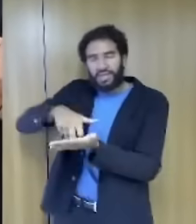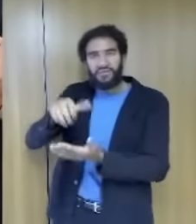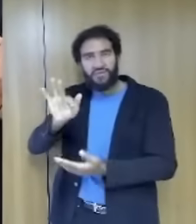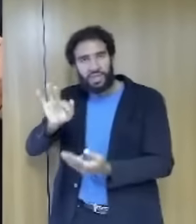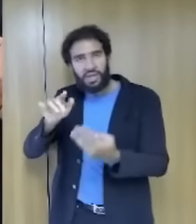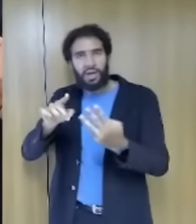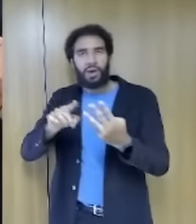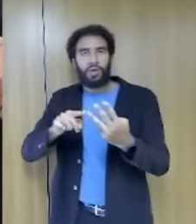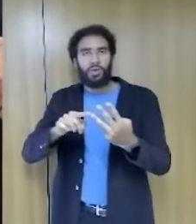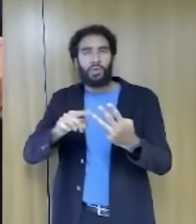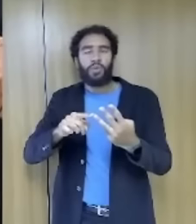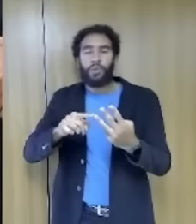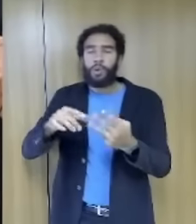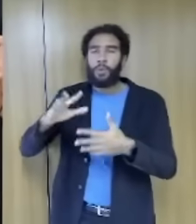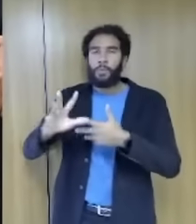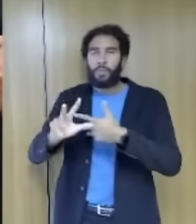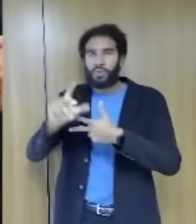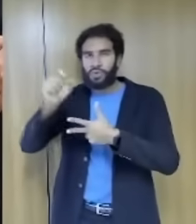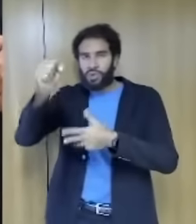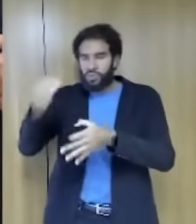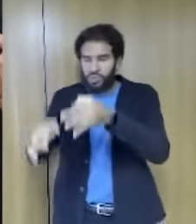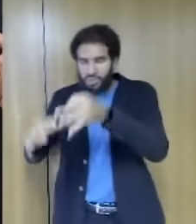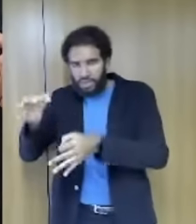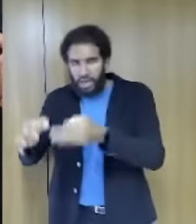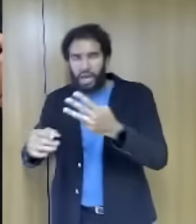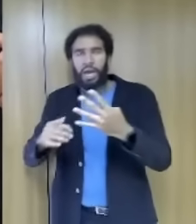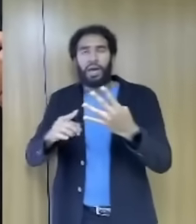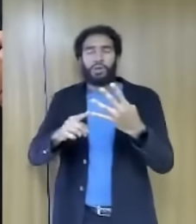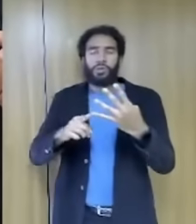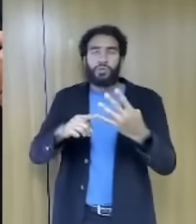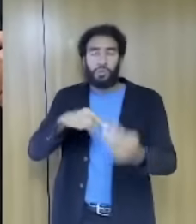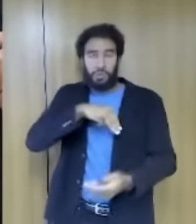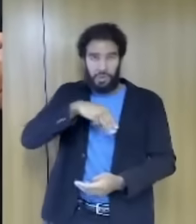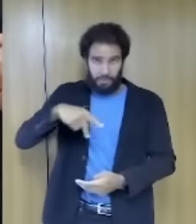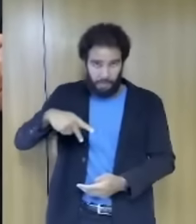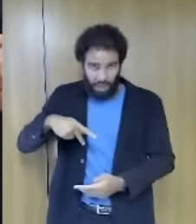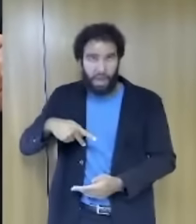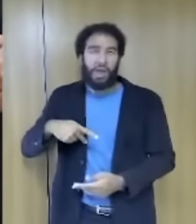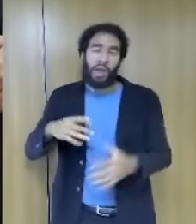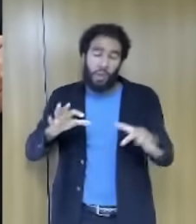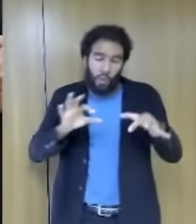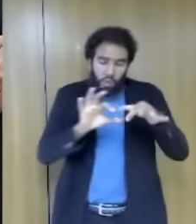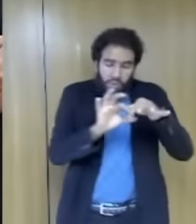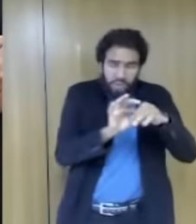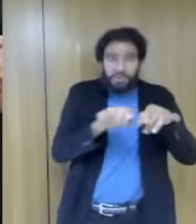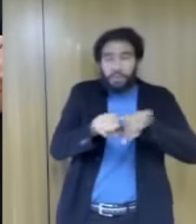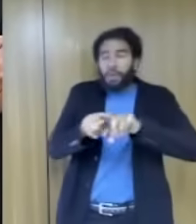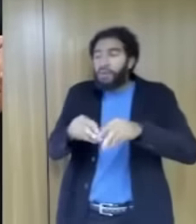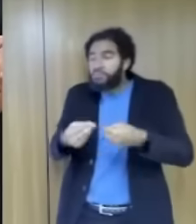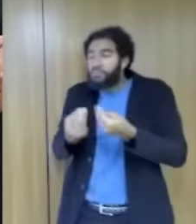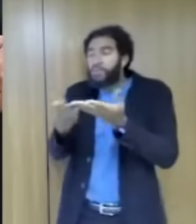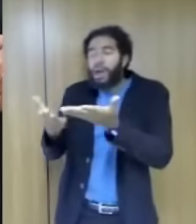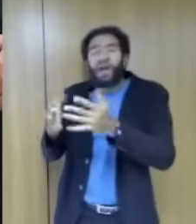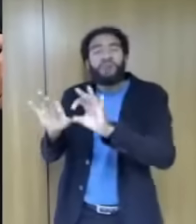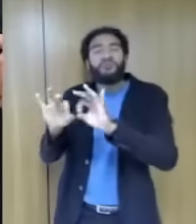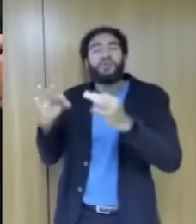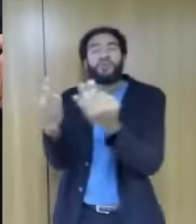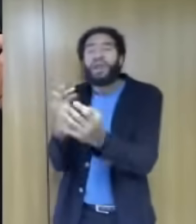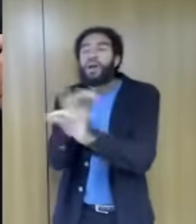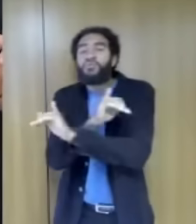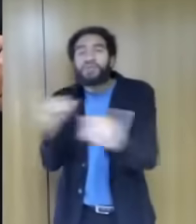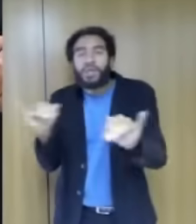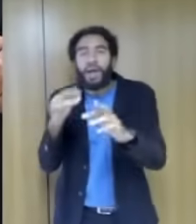Judiciário, e assegurar à família, às famílias, à sociedade, que a investigação está